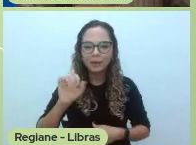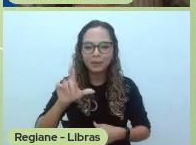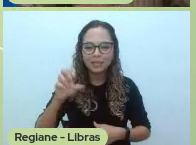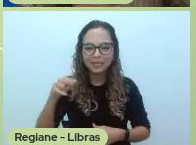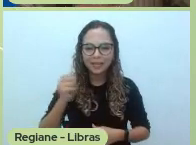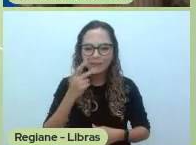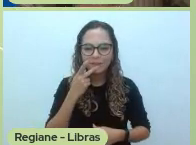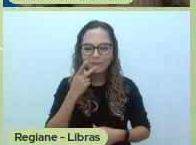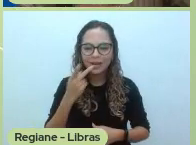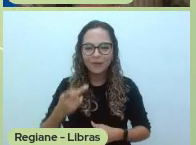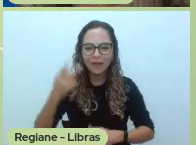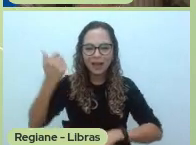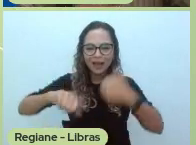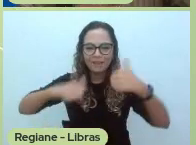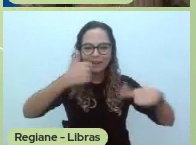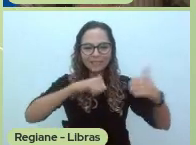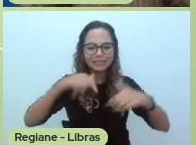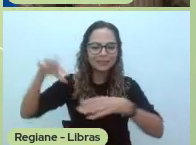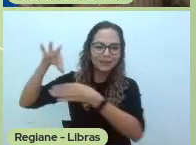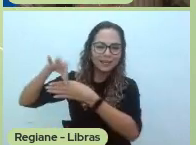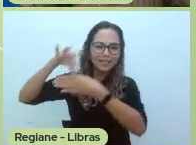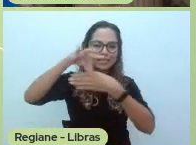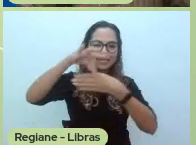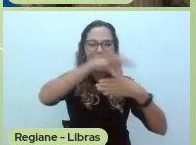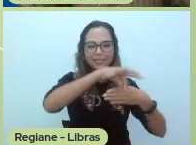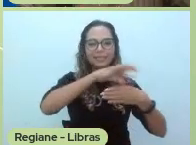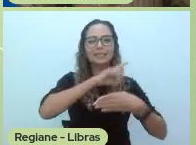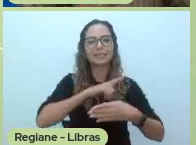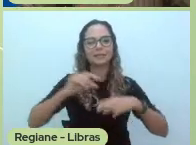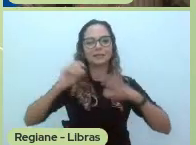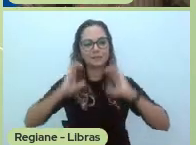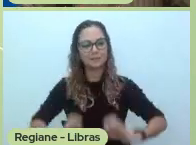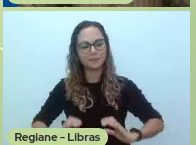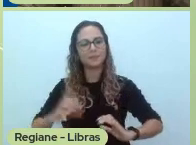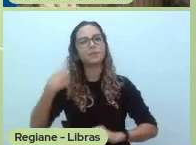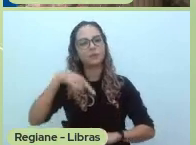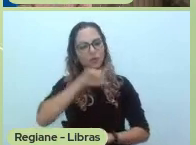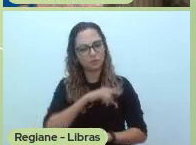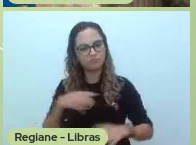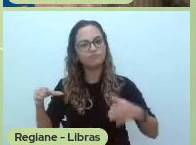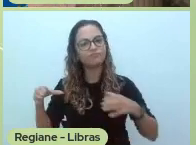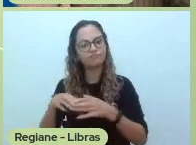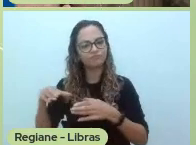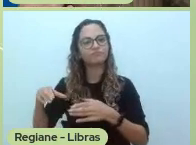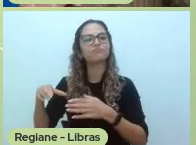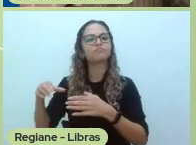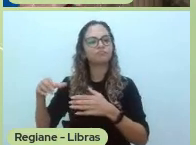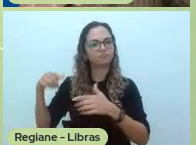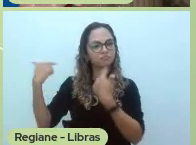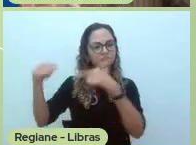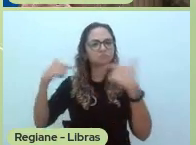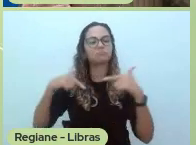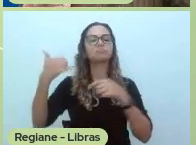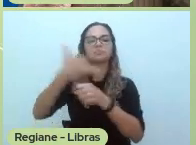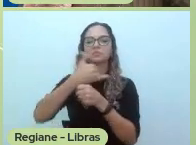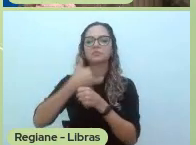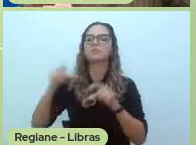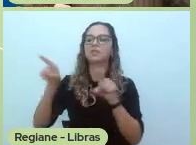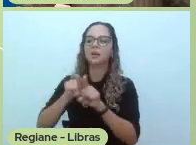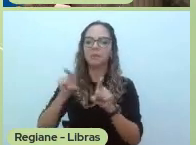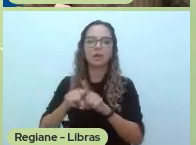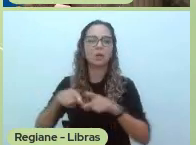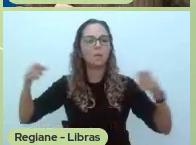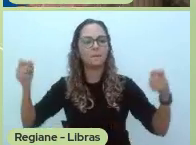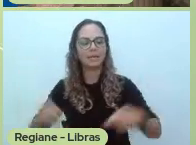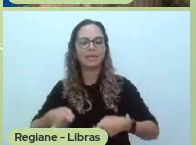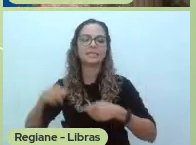executivos da Vivo em cima de comportamentos. O nosso bônus executivo é tralado também em cima das competências de liderança. E as competências de